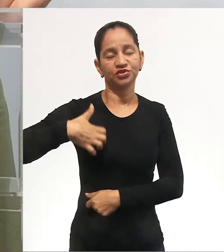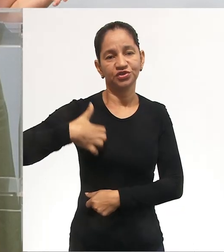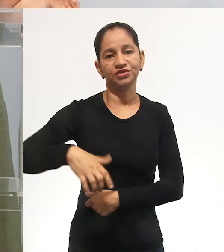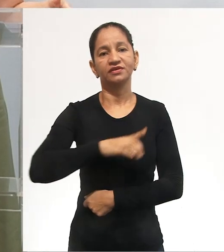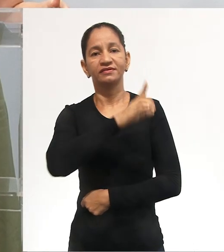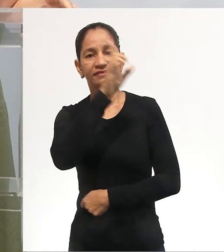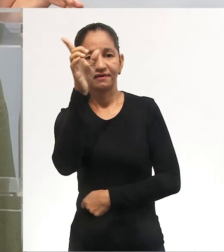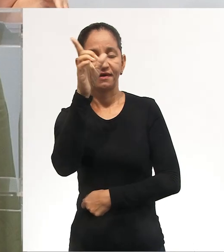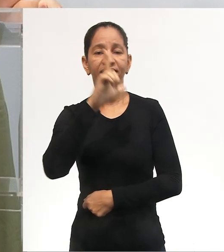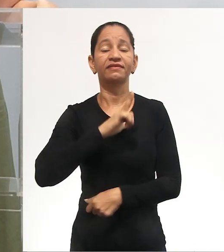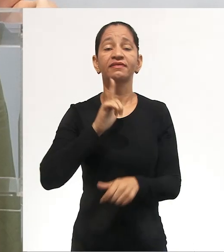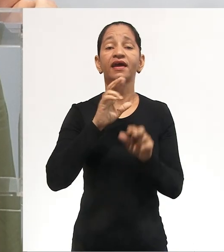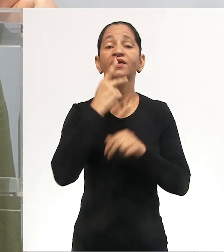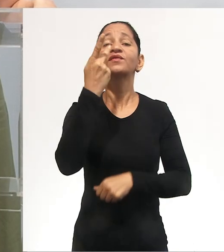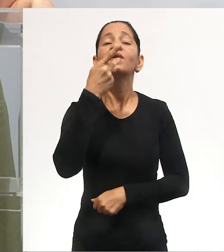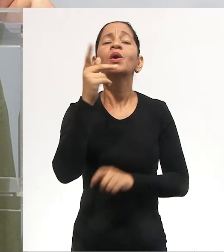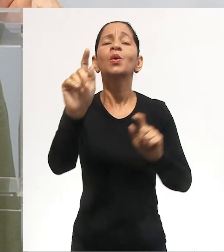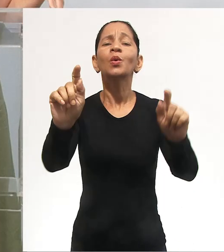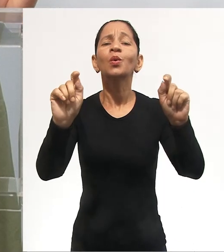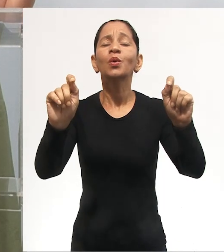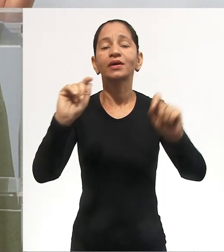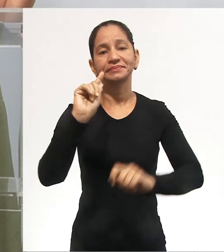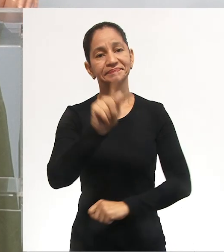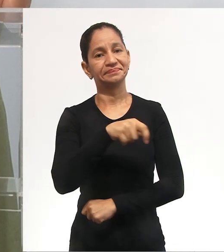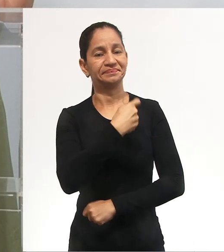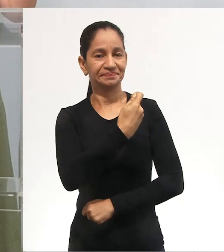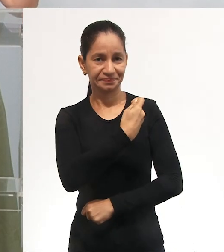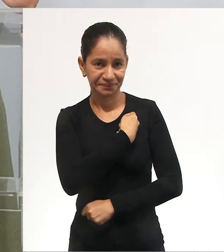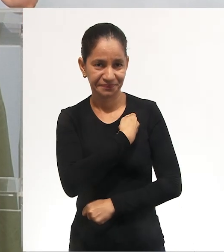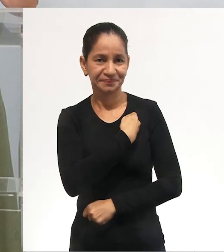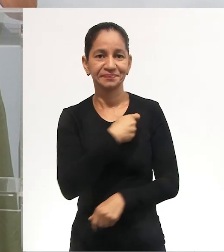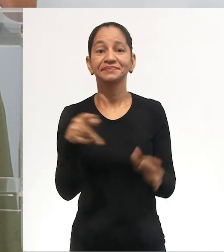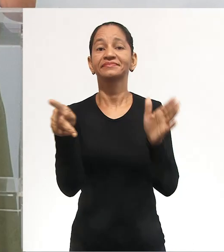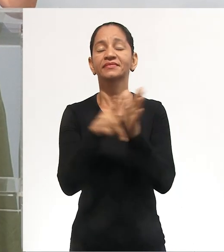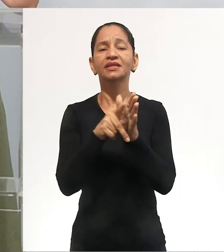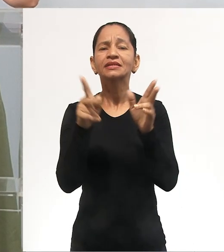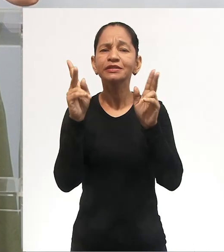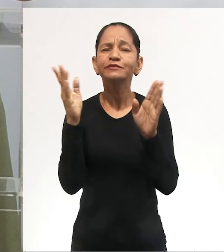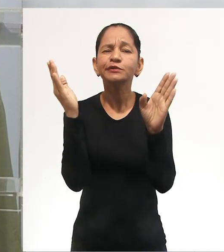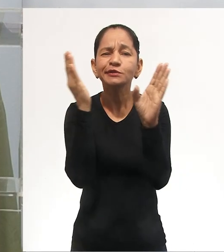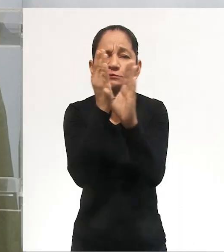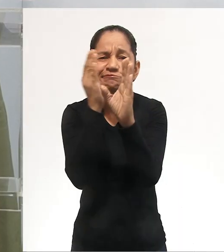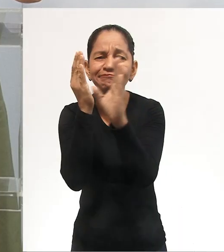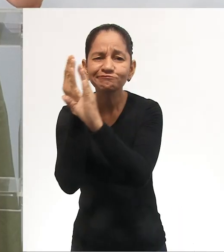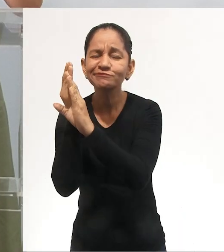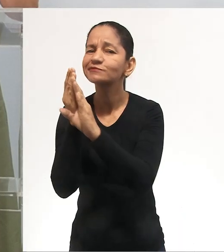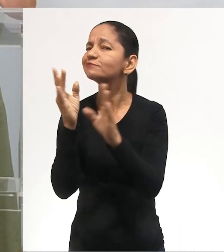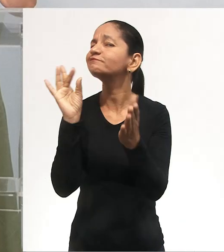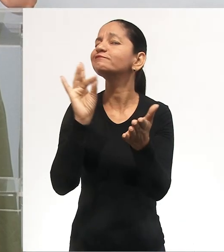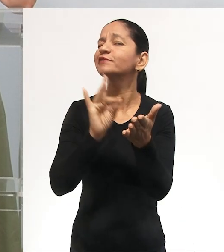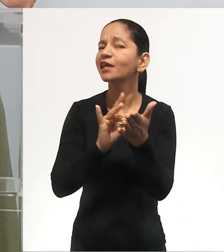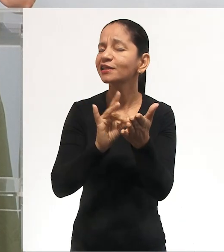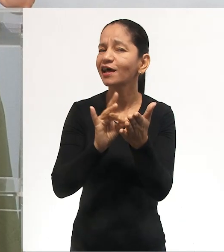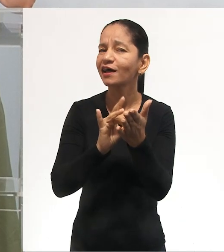todos eles falam espanhol. Mas se você for observar o espanhol falado